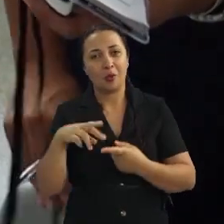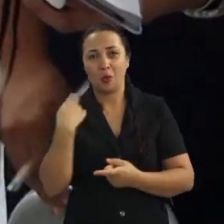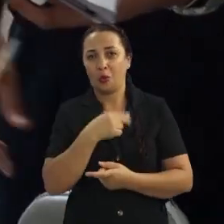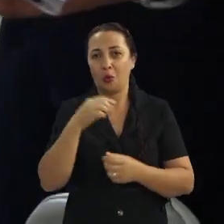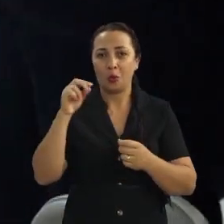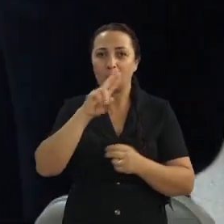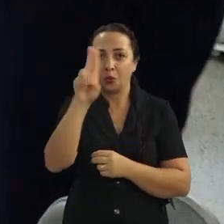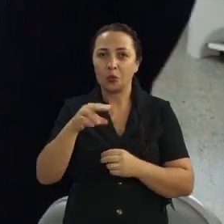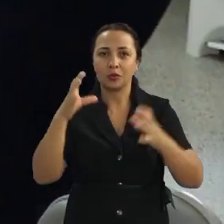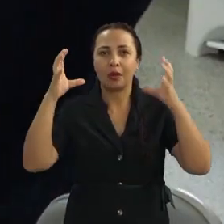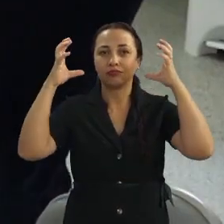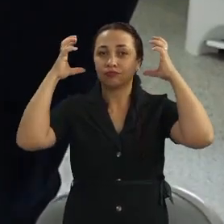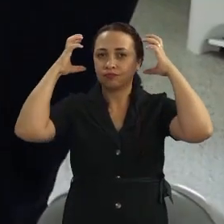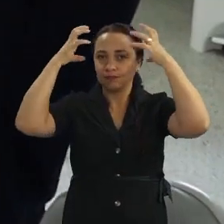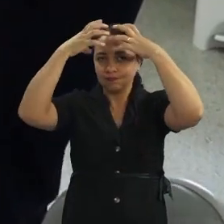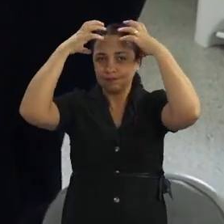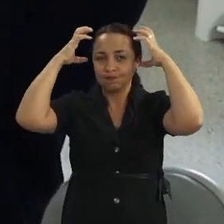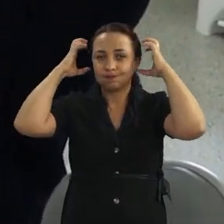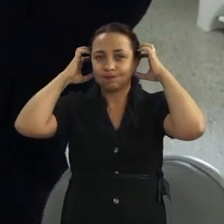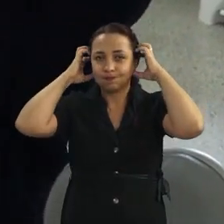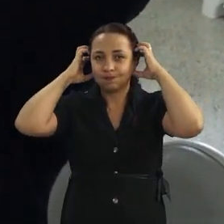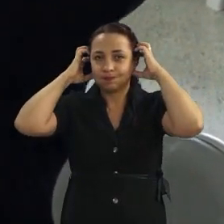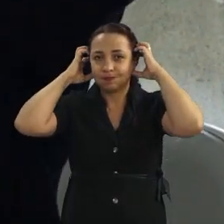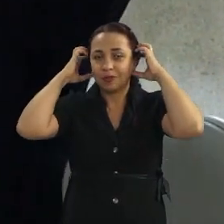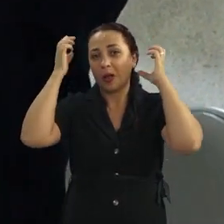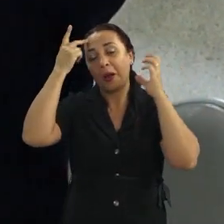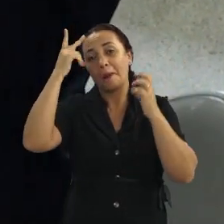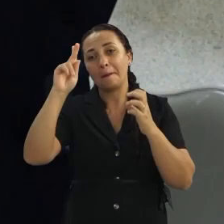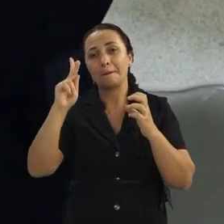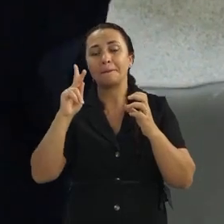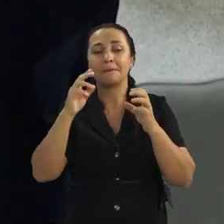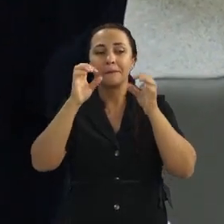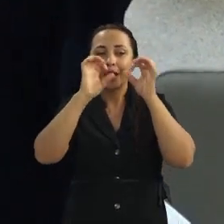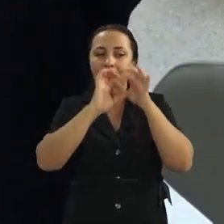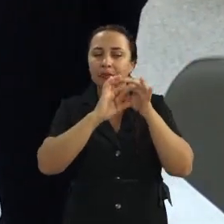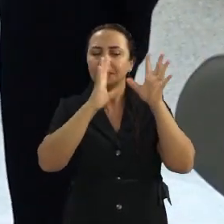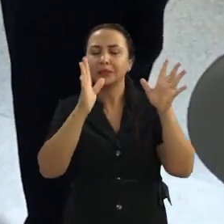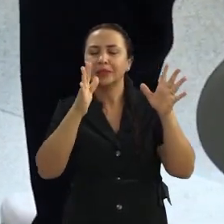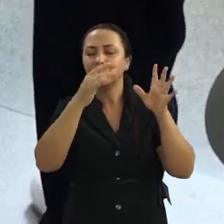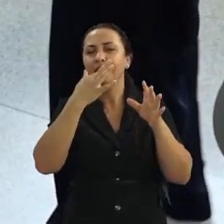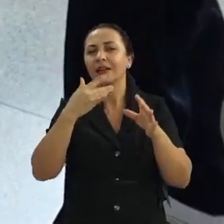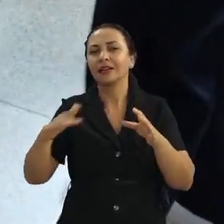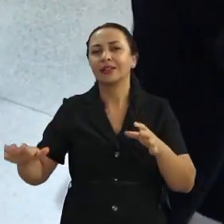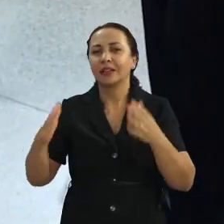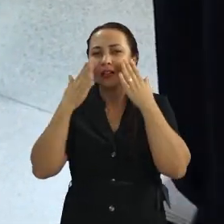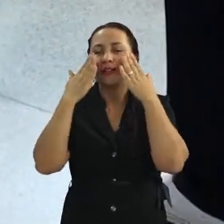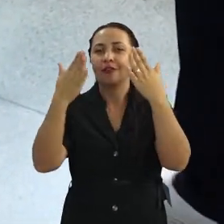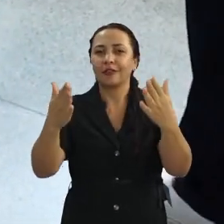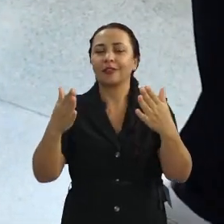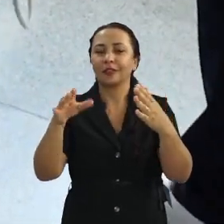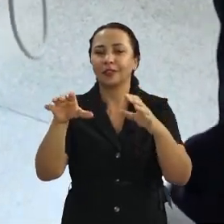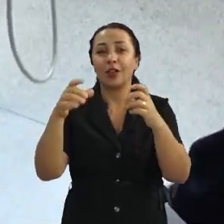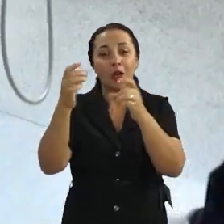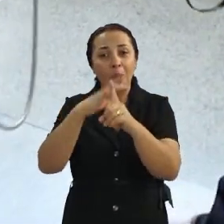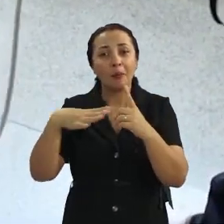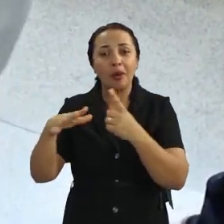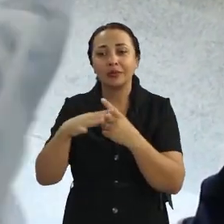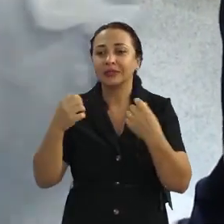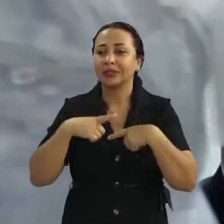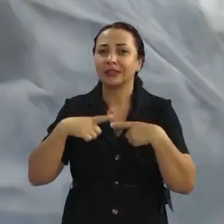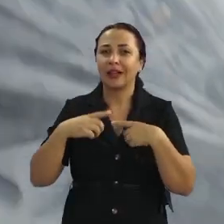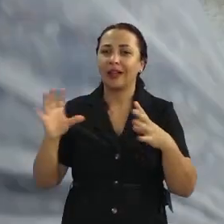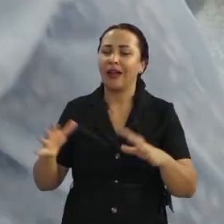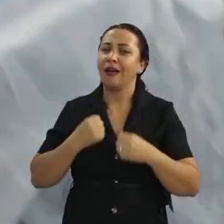a partir desse momento a gente usa o fone de ouvido como meio de distrair a criança frente a esse ambiente né que geralmente